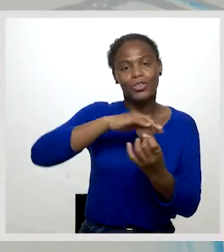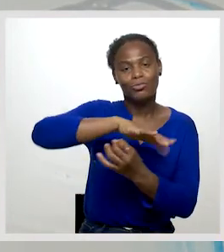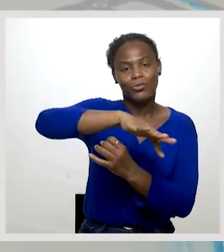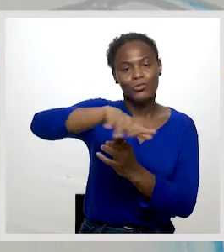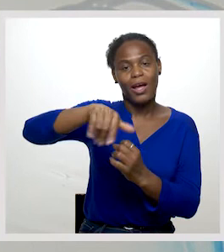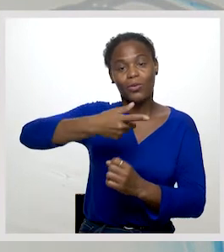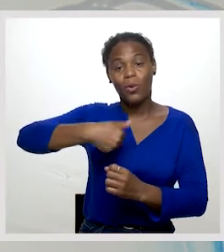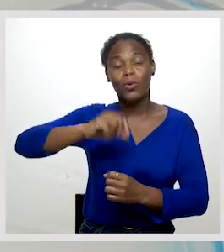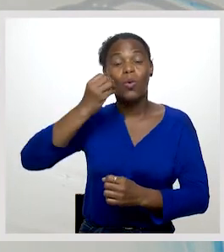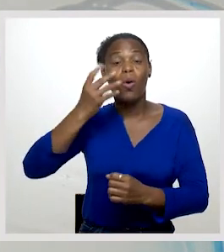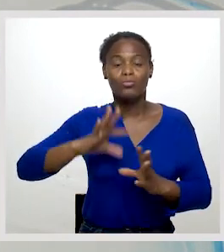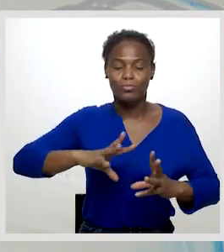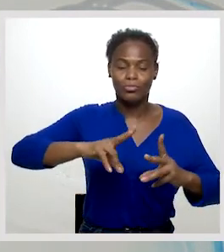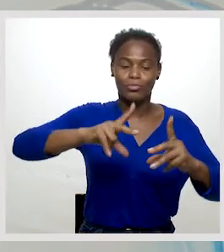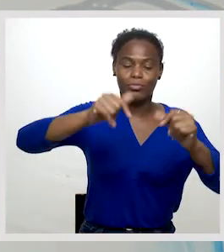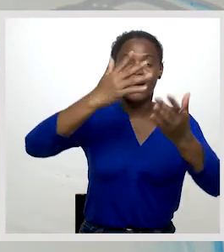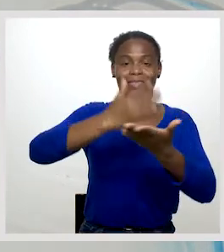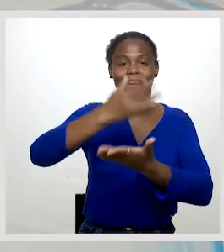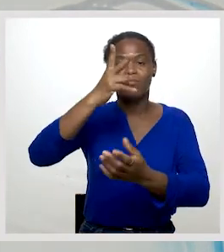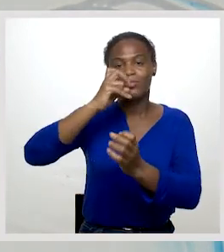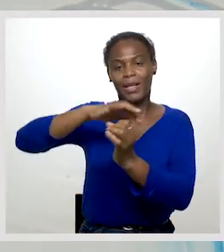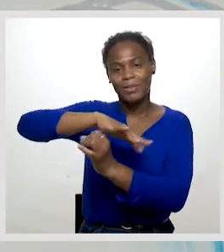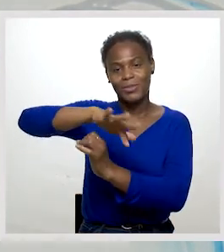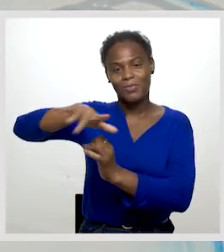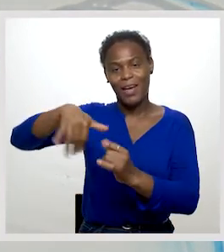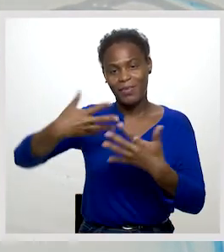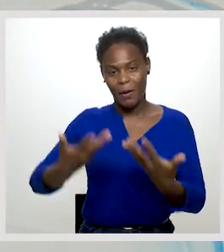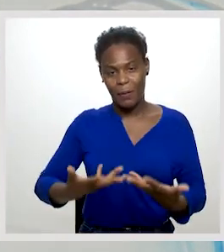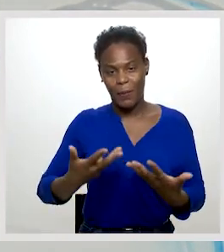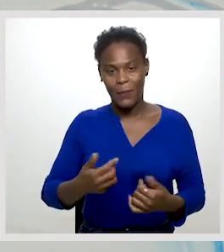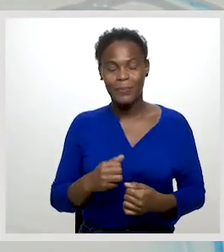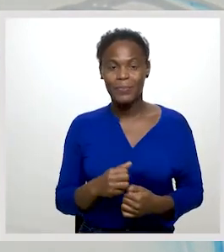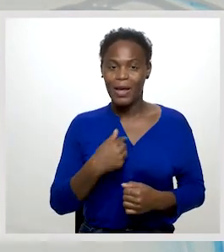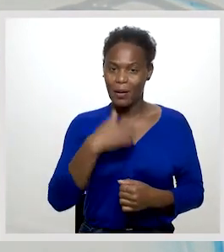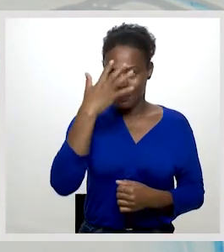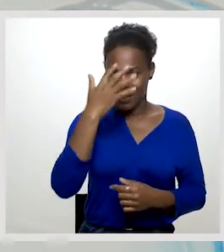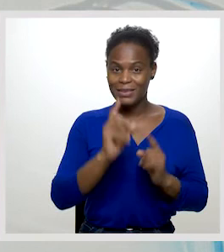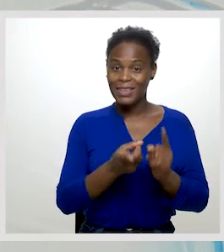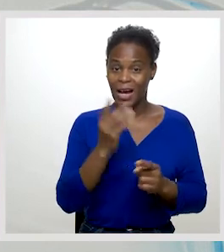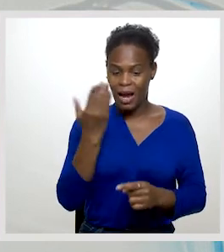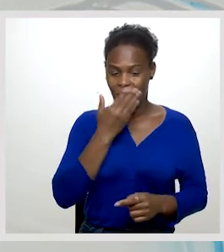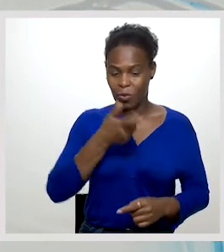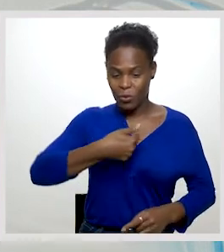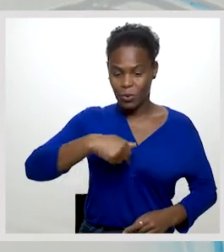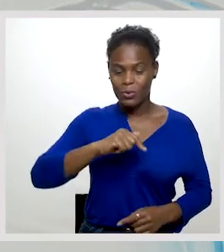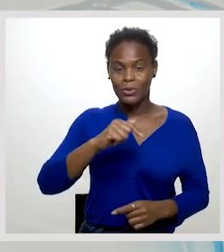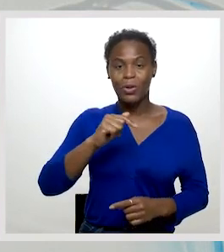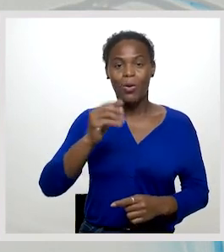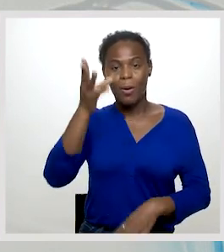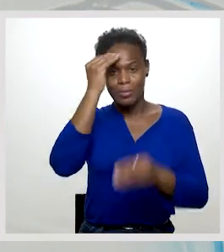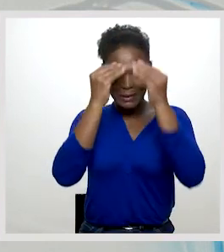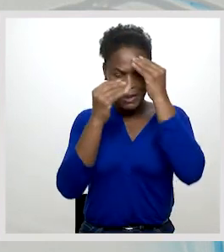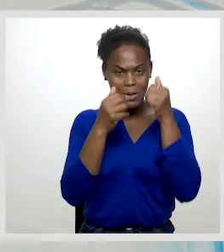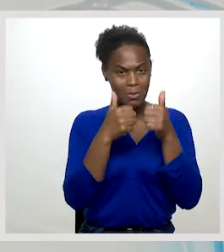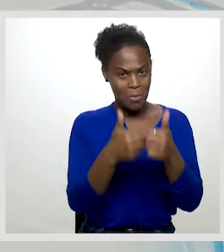nossa atmosfera e como se evoluiu até a atmosfera atual. Eu acho que a nossa aula, o